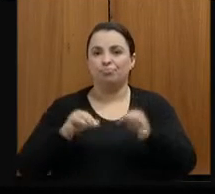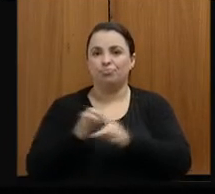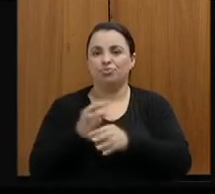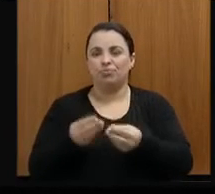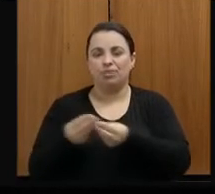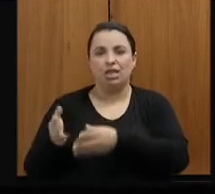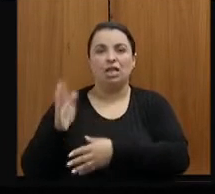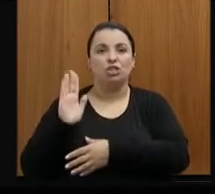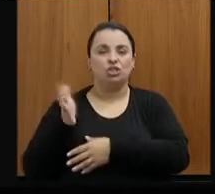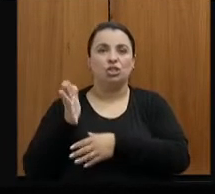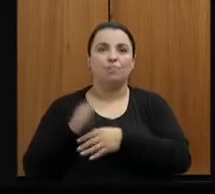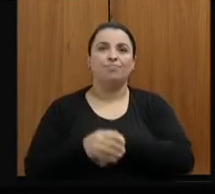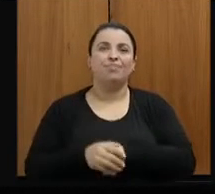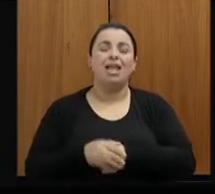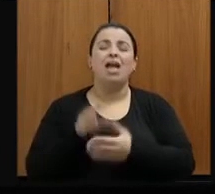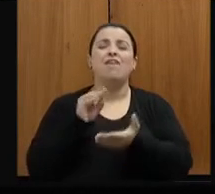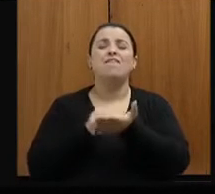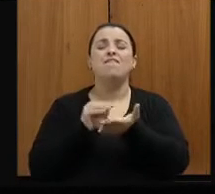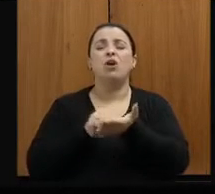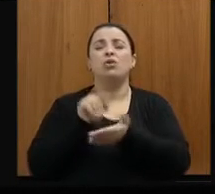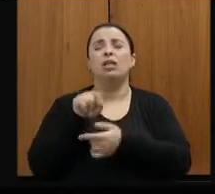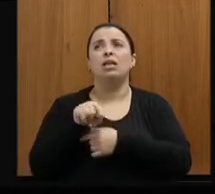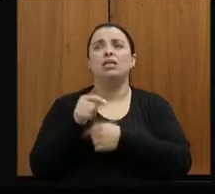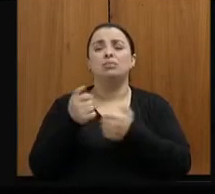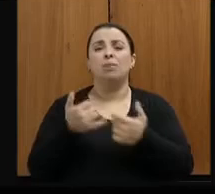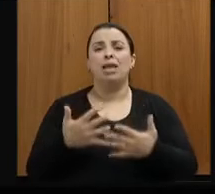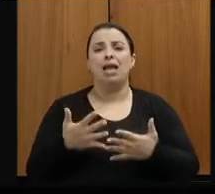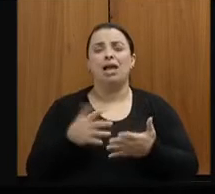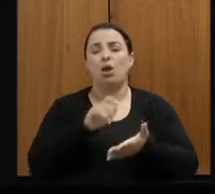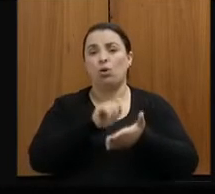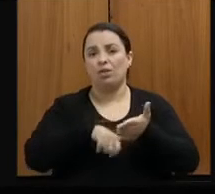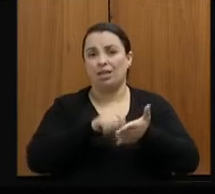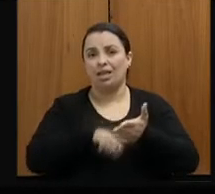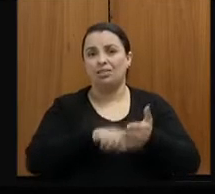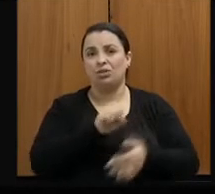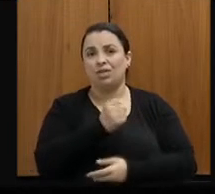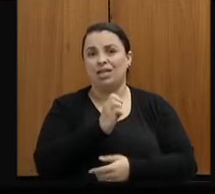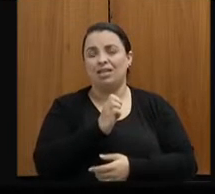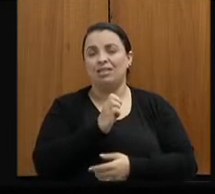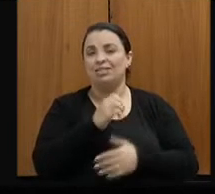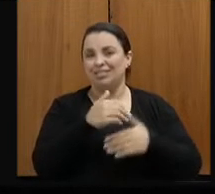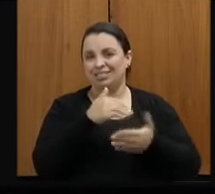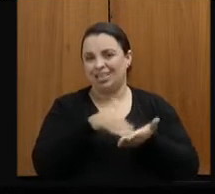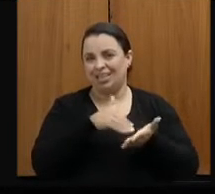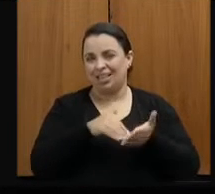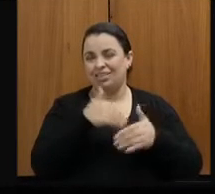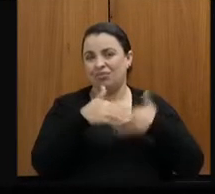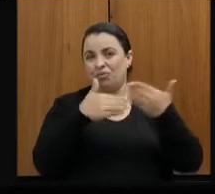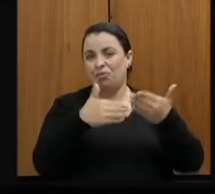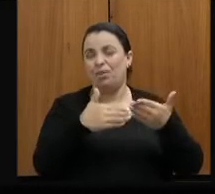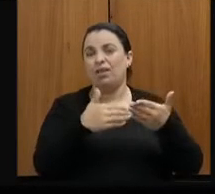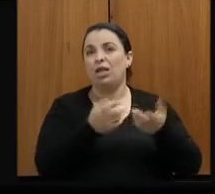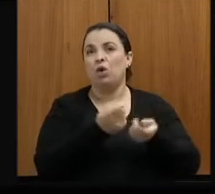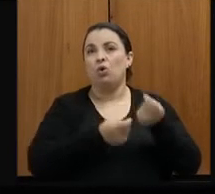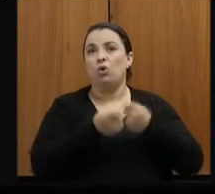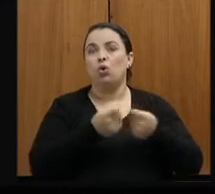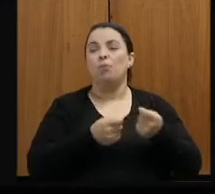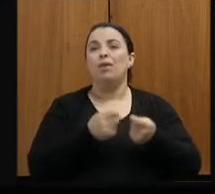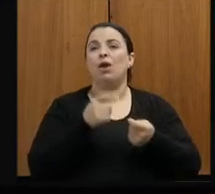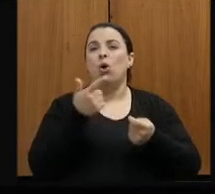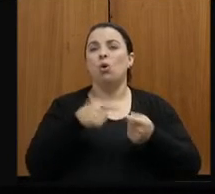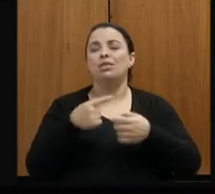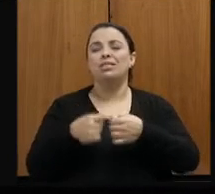ainda. Dentro da contratação da sede, da Secretaria de Desenvolvimento Econômico, tem também Marliera sendo atendido.